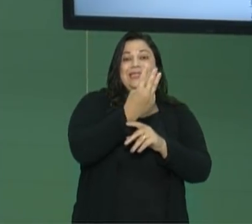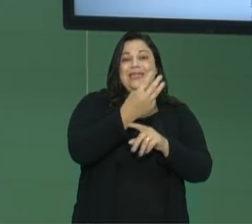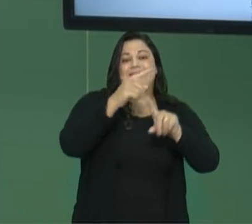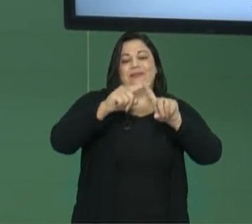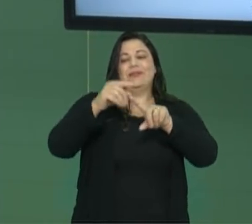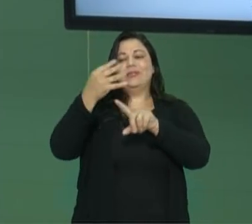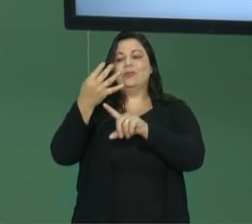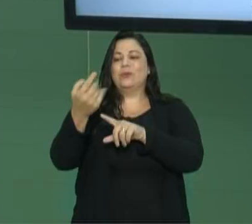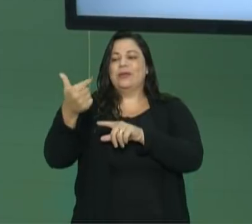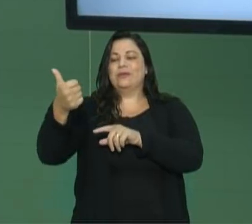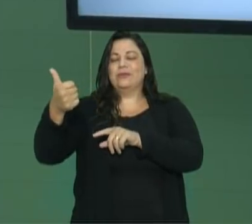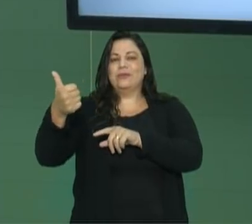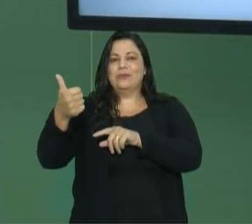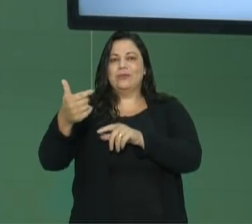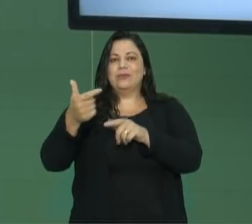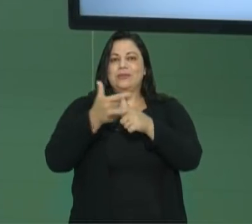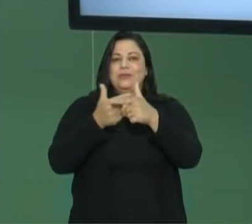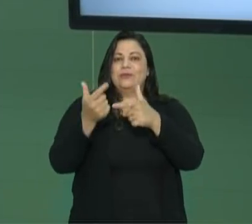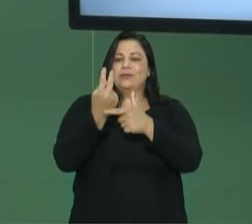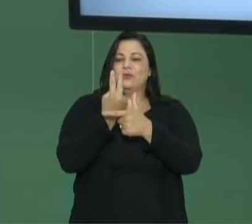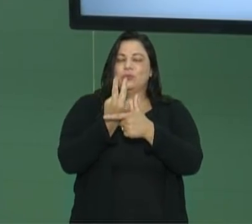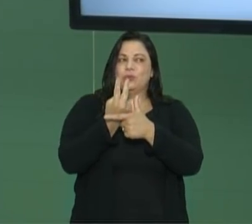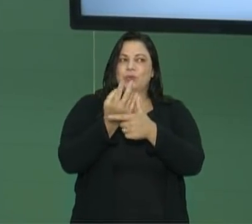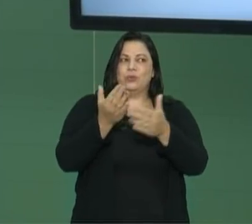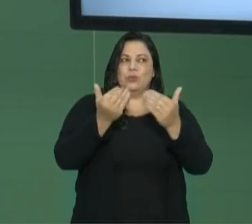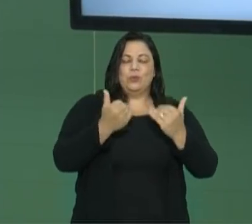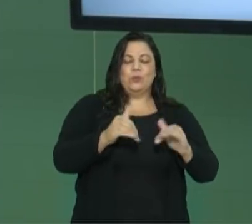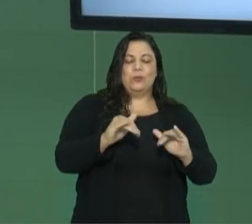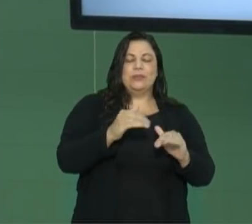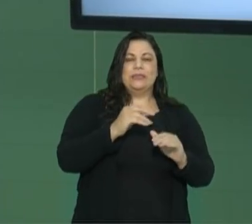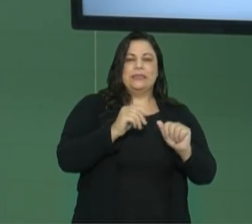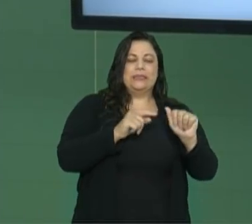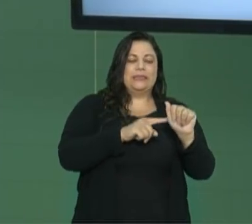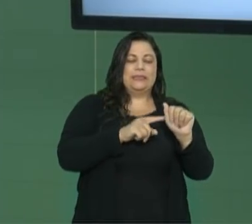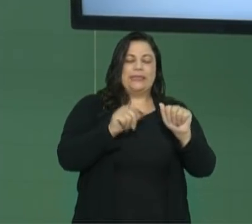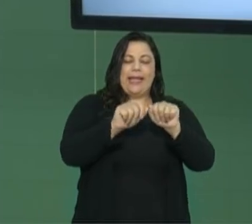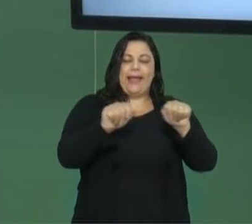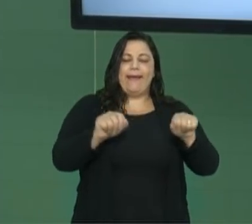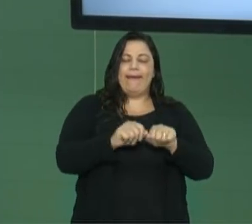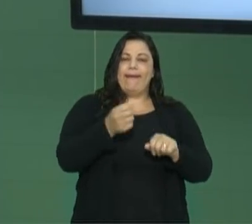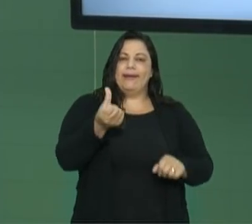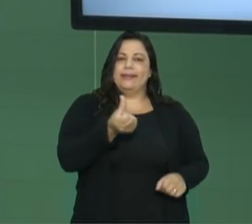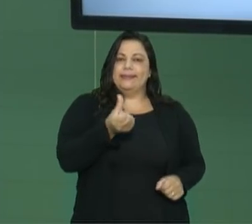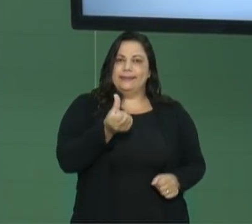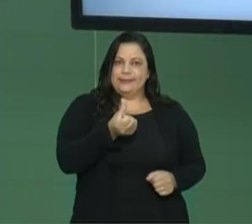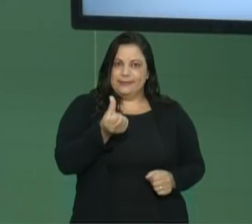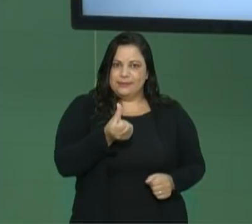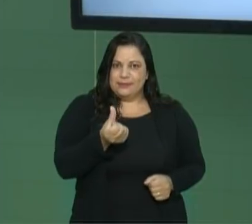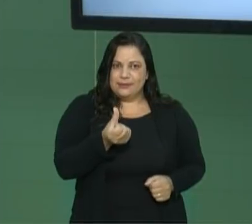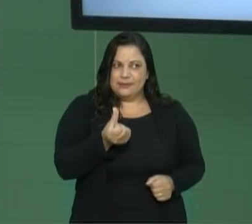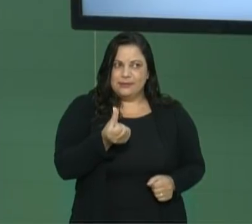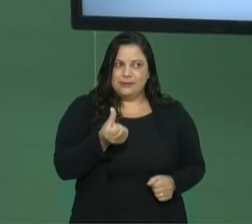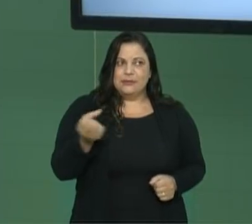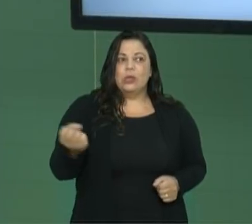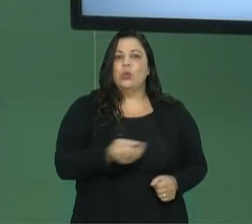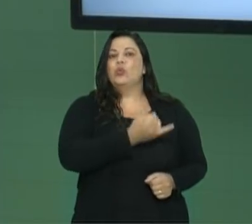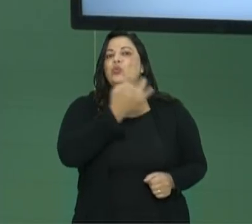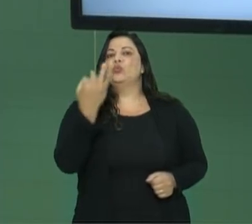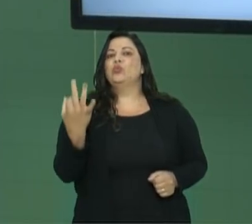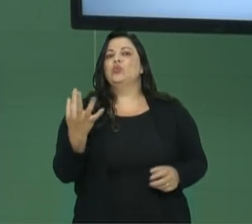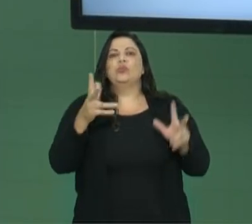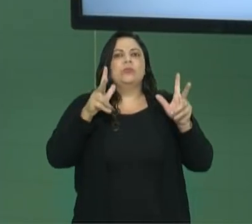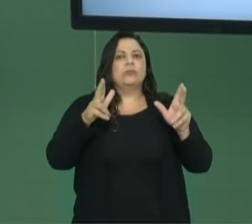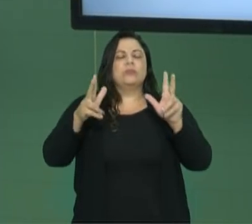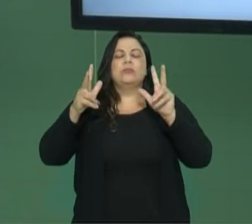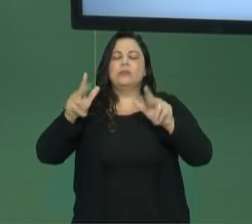12. 12 dividido por 2, 6. Então, isso aqui, numericamente, é igual ao trabalho, ou